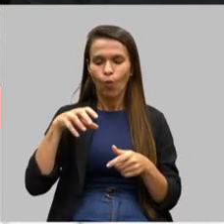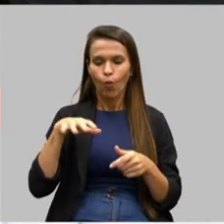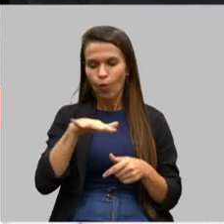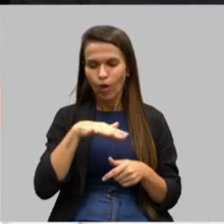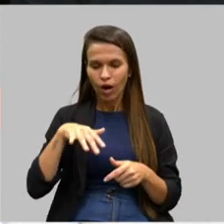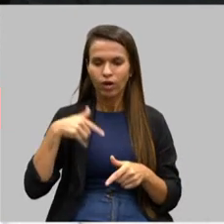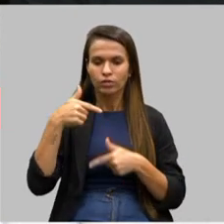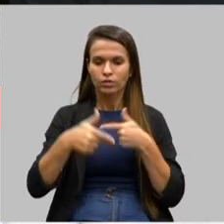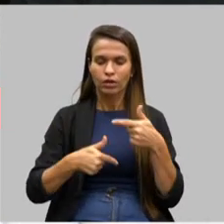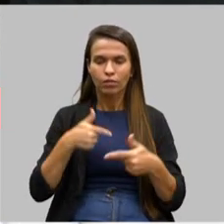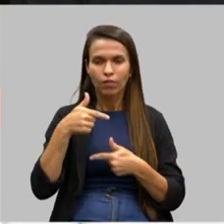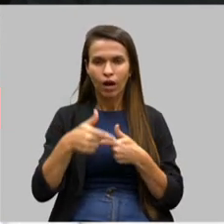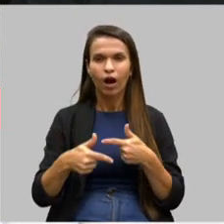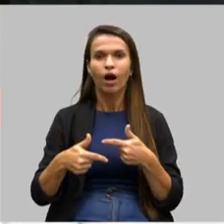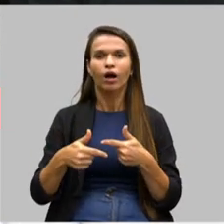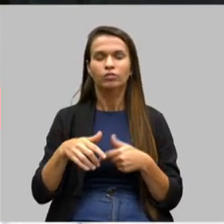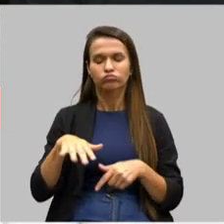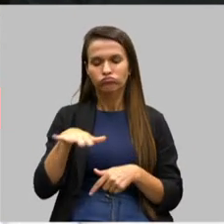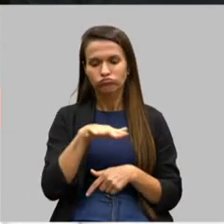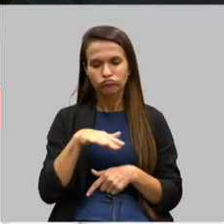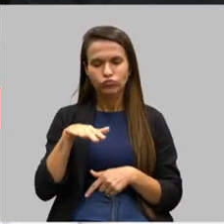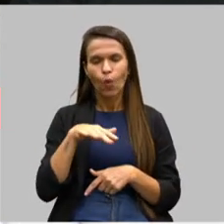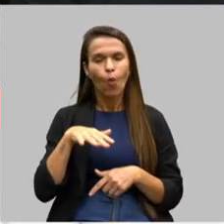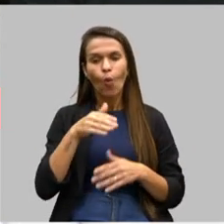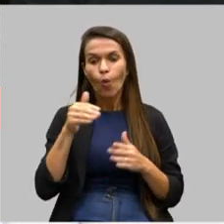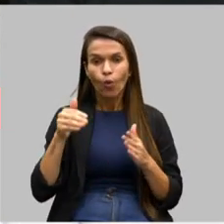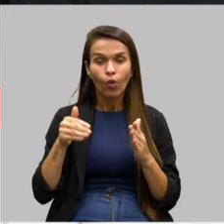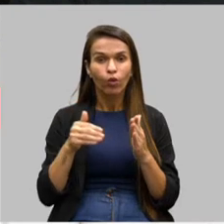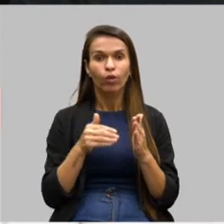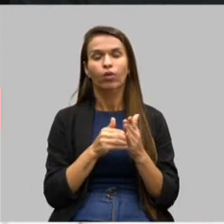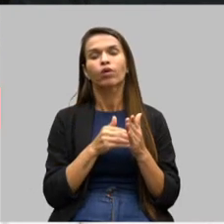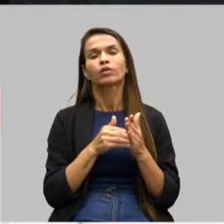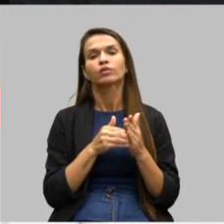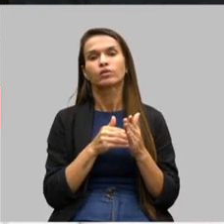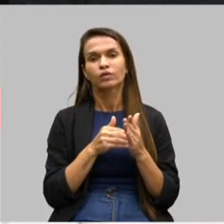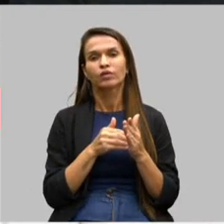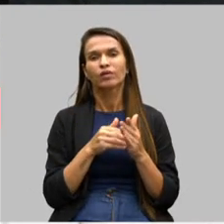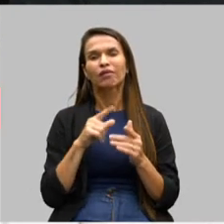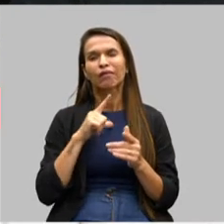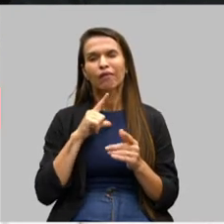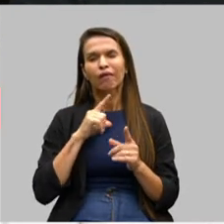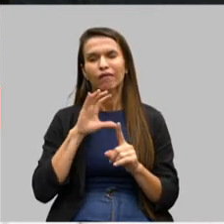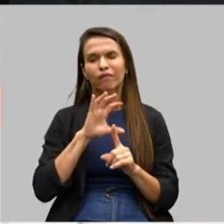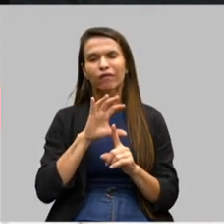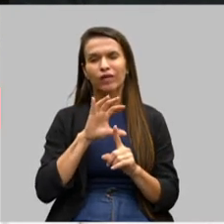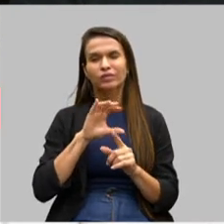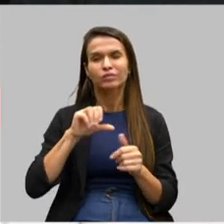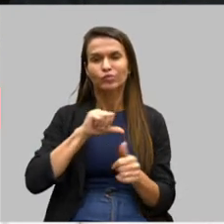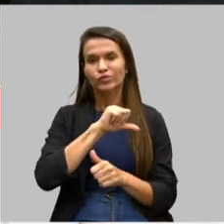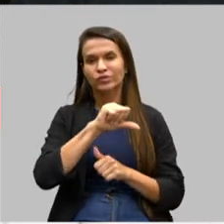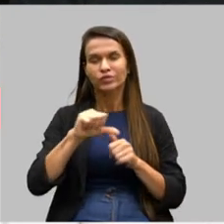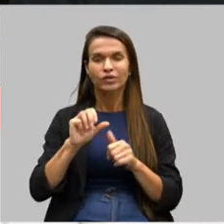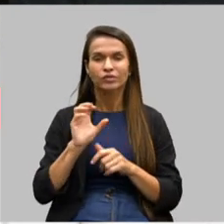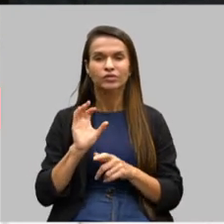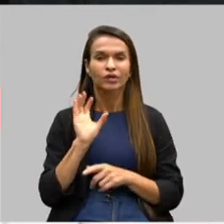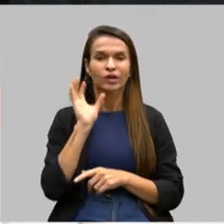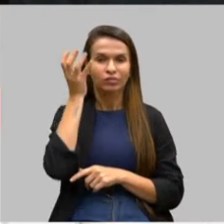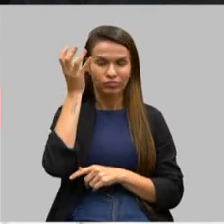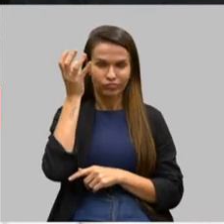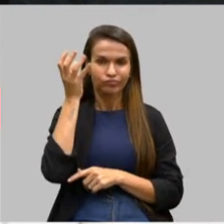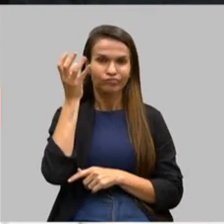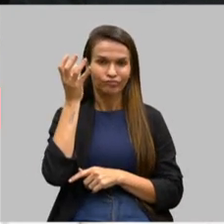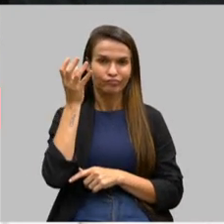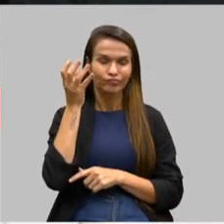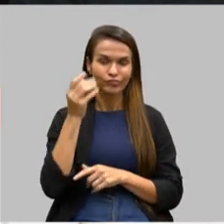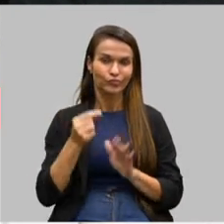setor comercial, todo ele será afetado pelas mudanças climáticas em curso. Então,